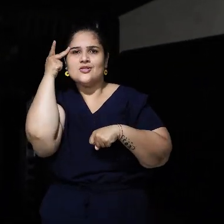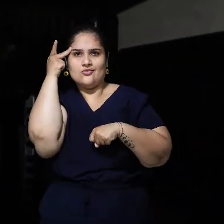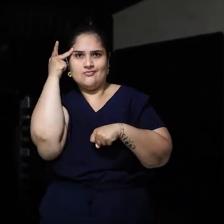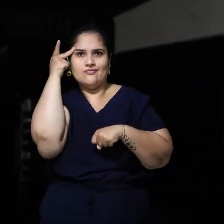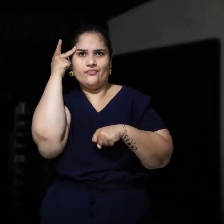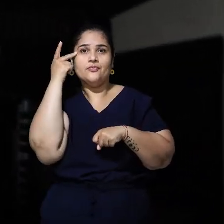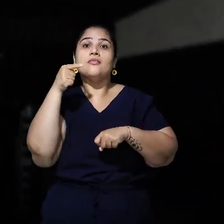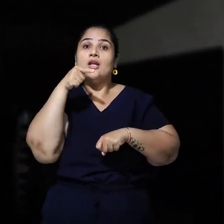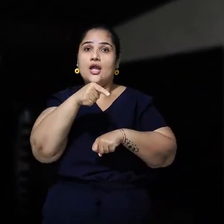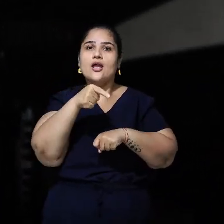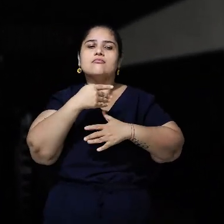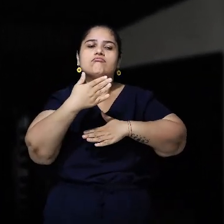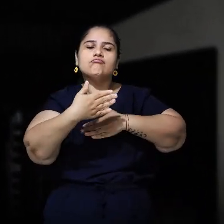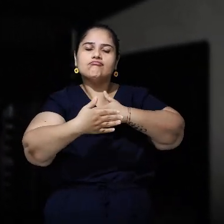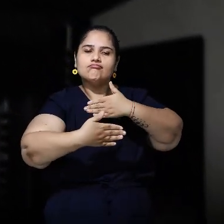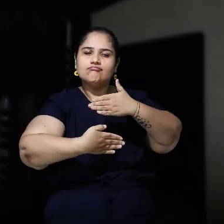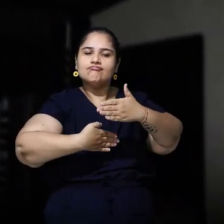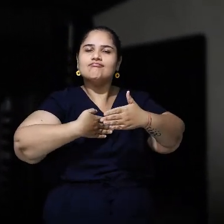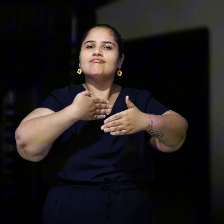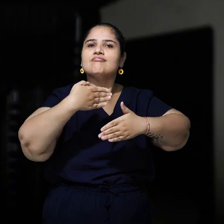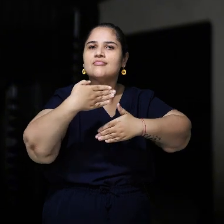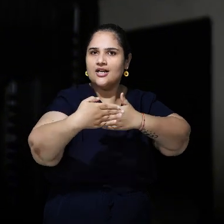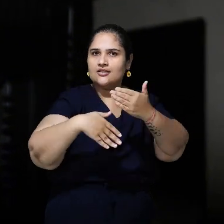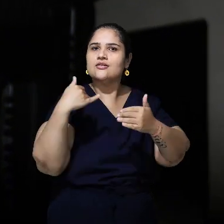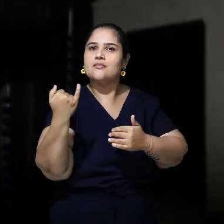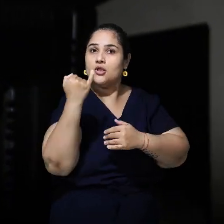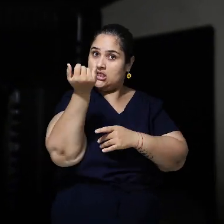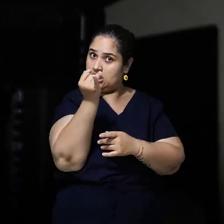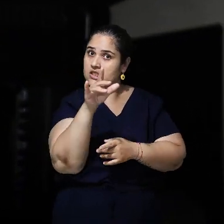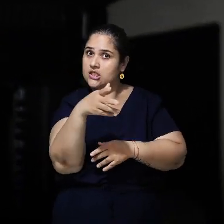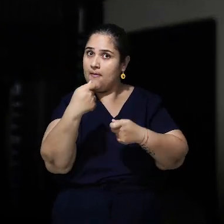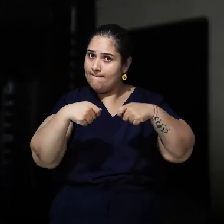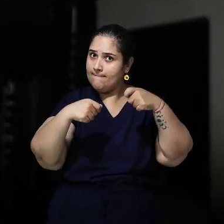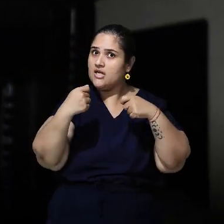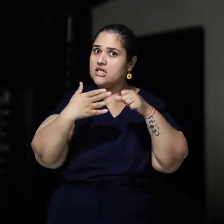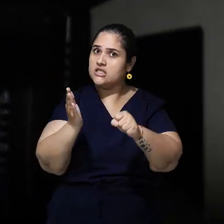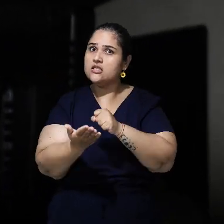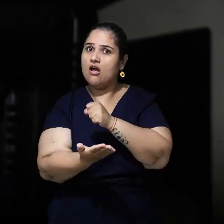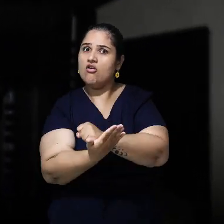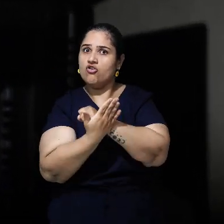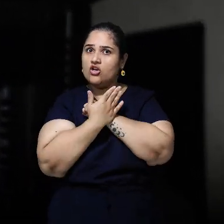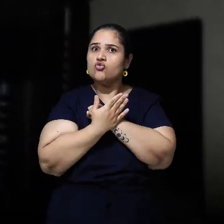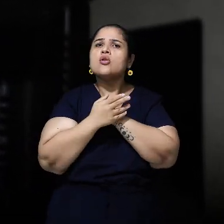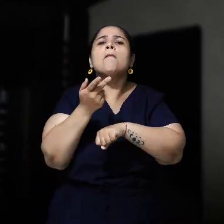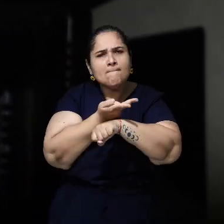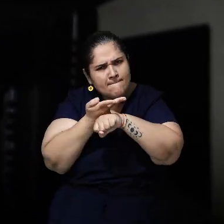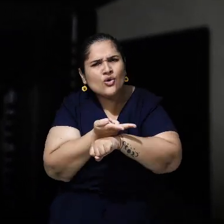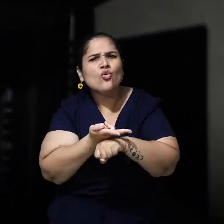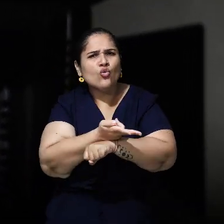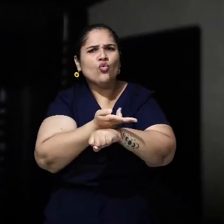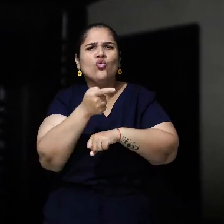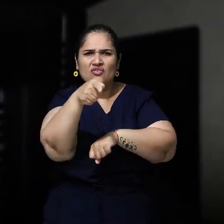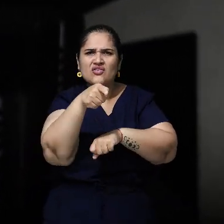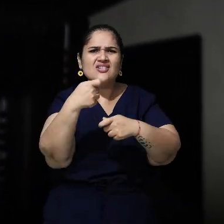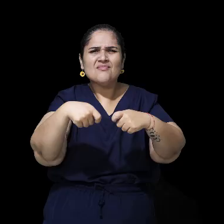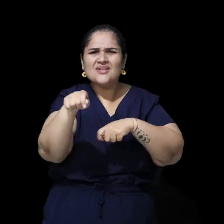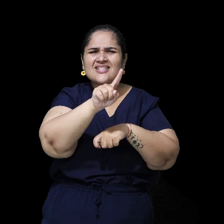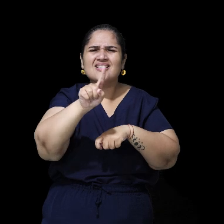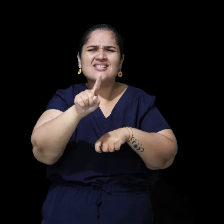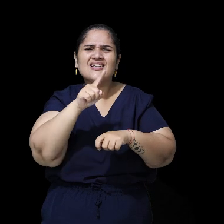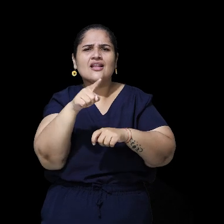são passos importantes. Se precisar de ajuda, não hesite em buscar. Você não precisa carregar esse peso